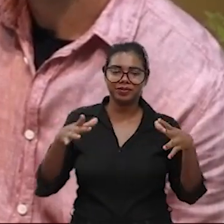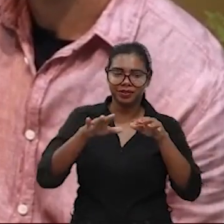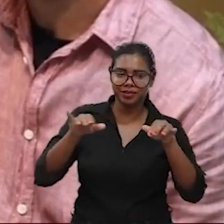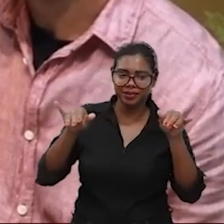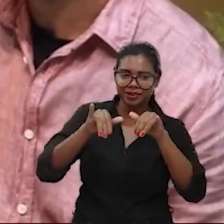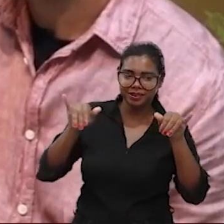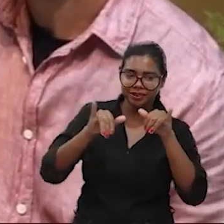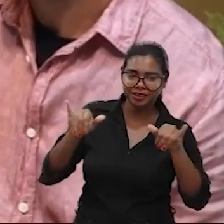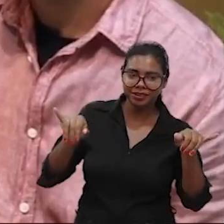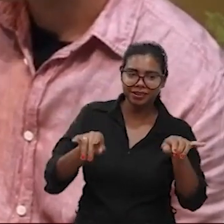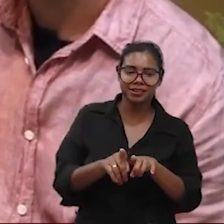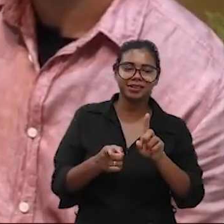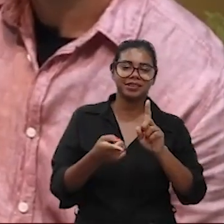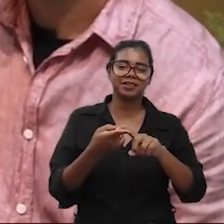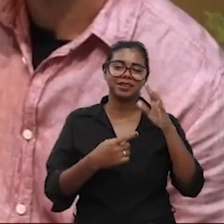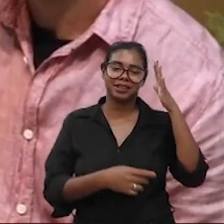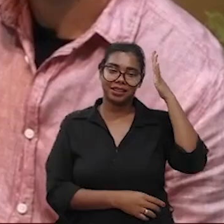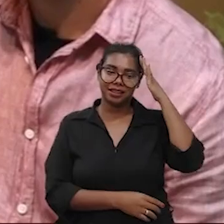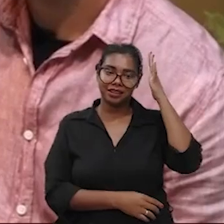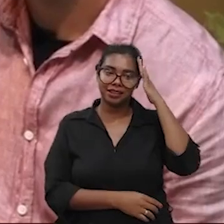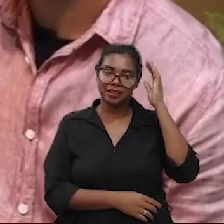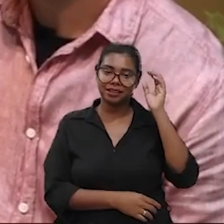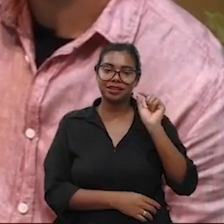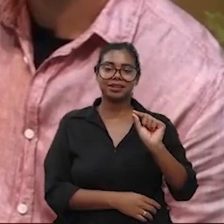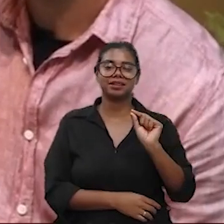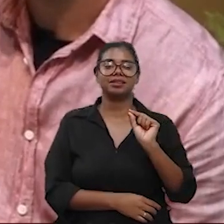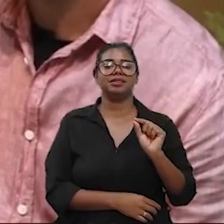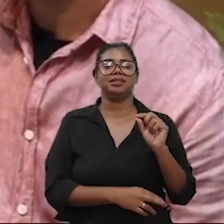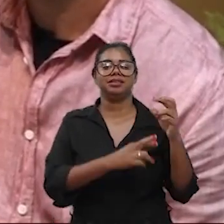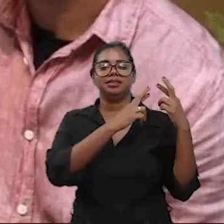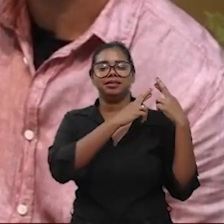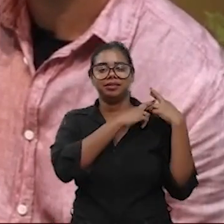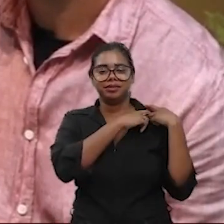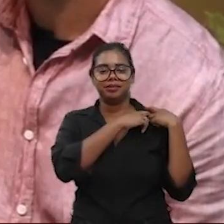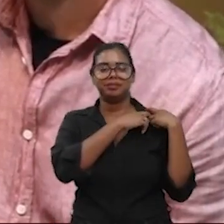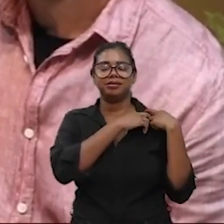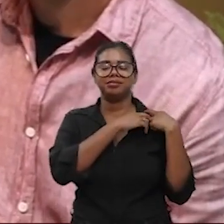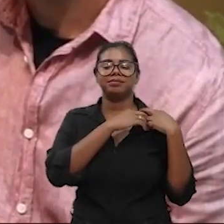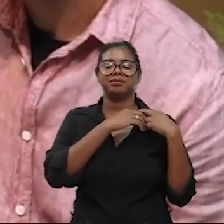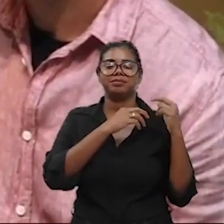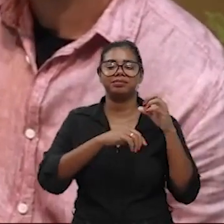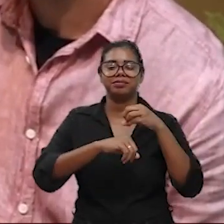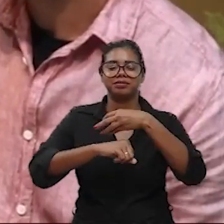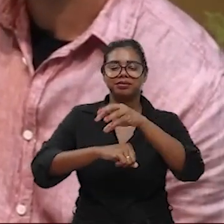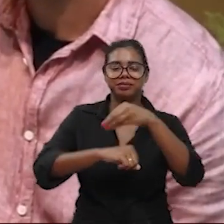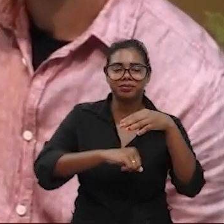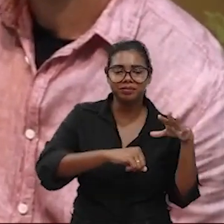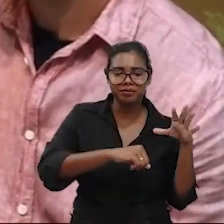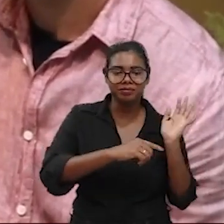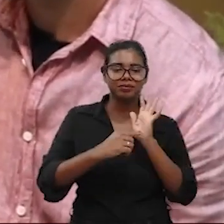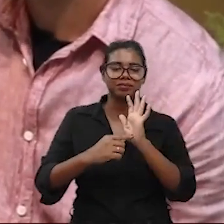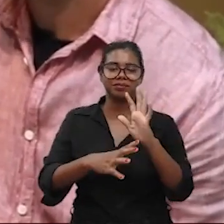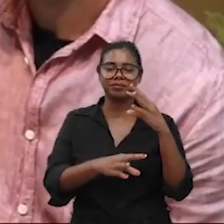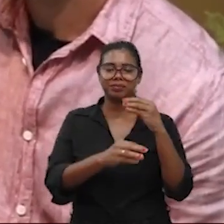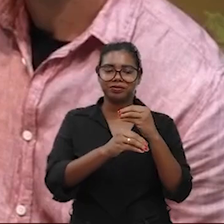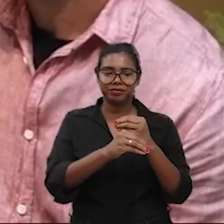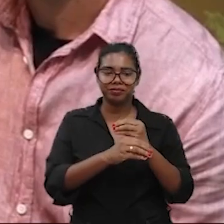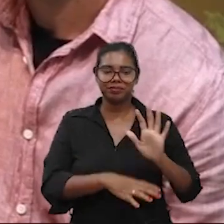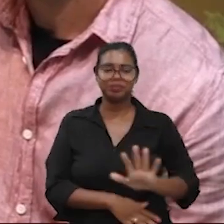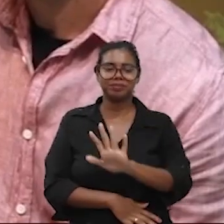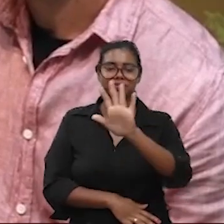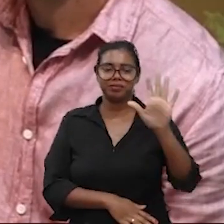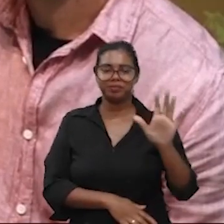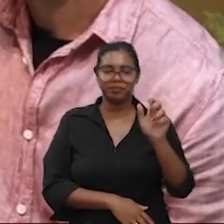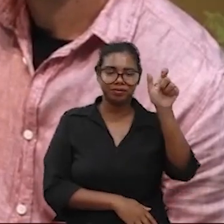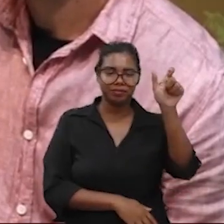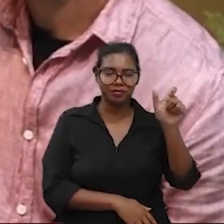mas entendendo que a missão foi dada e que a mensagem ela foi cumprida e também atingiu o artista, né? O